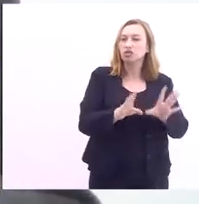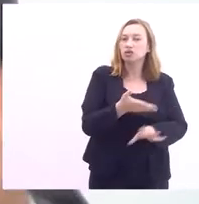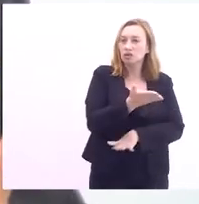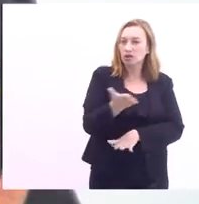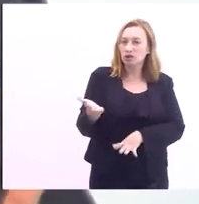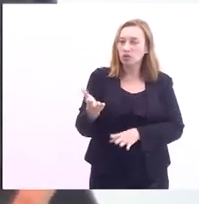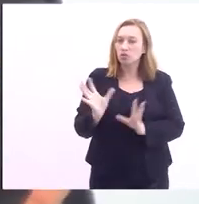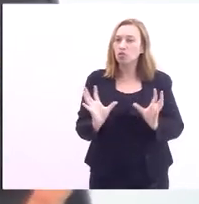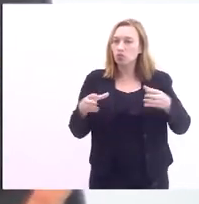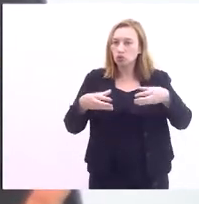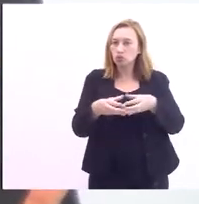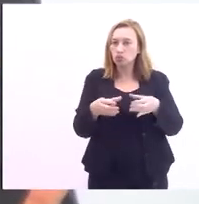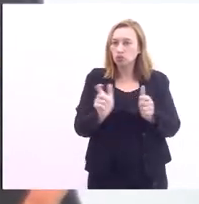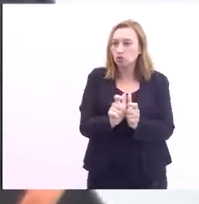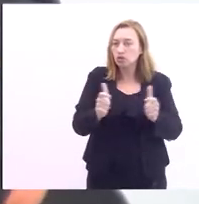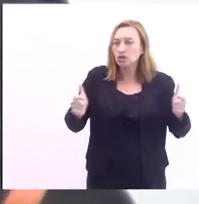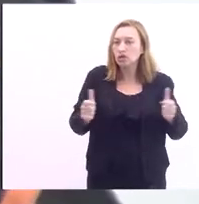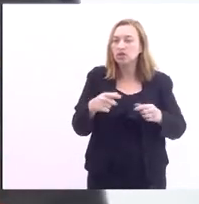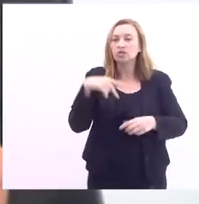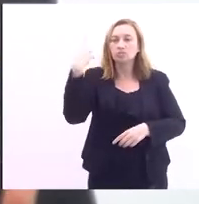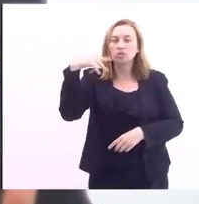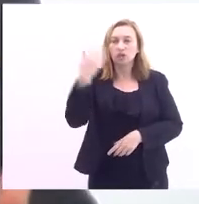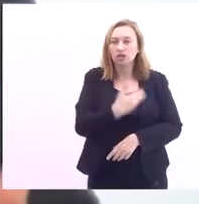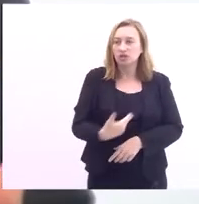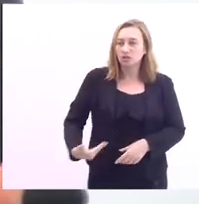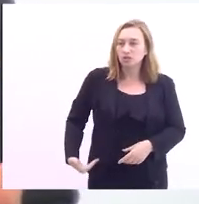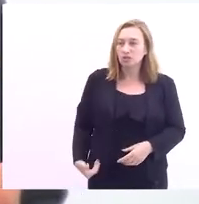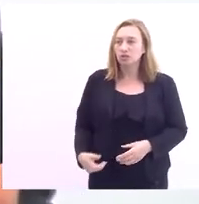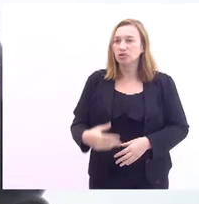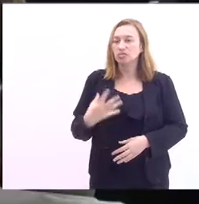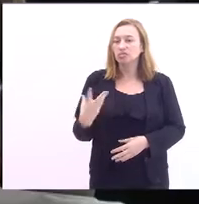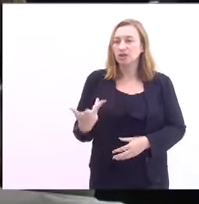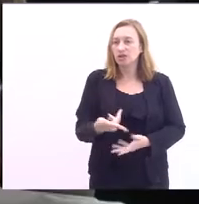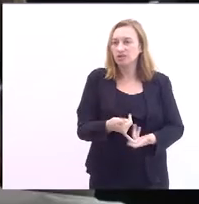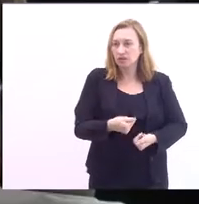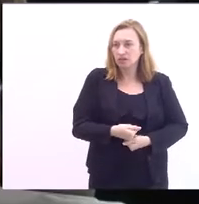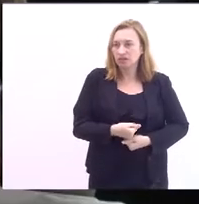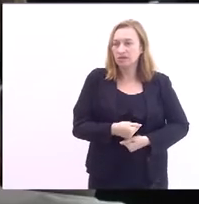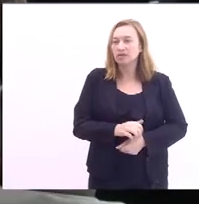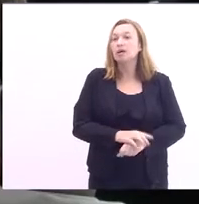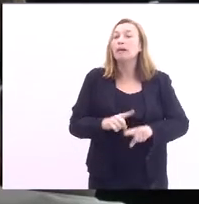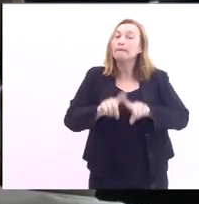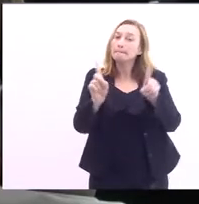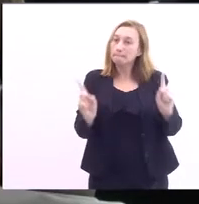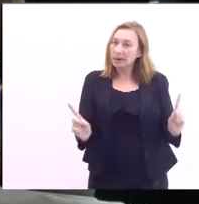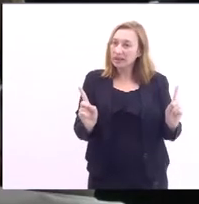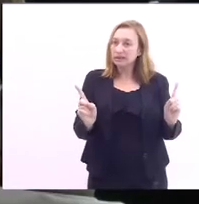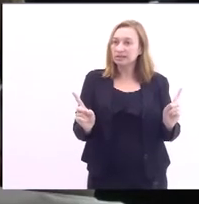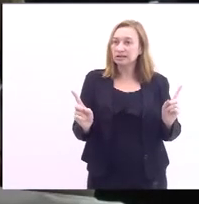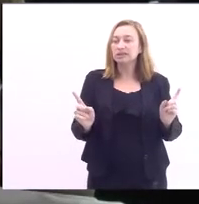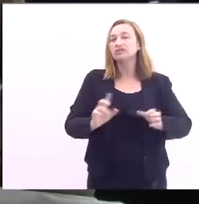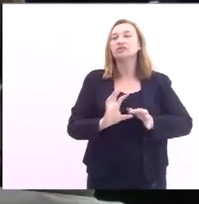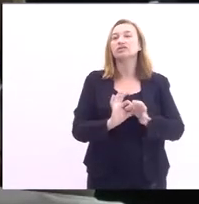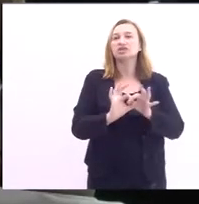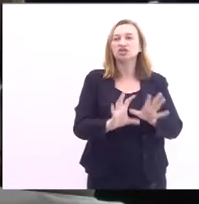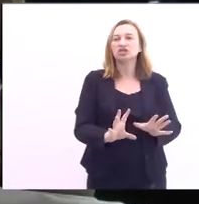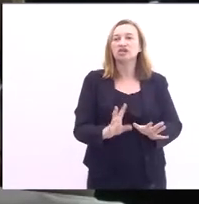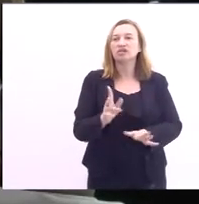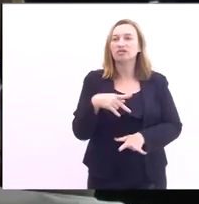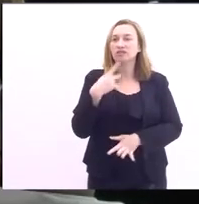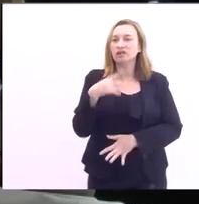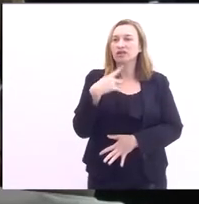um conjunto muito grande de políticas públicas exitosas. Mas eu vou passar a palavra, porque